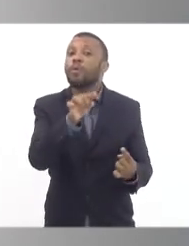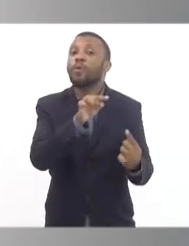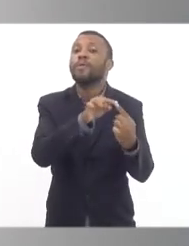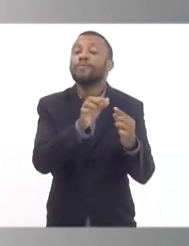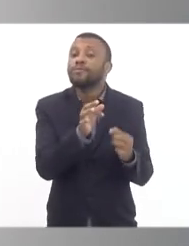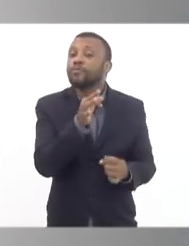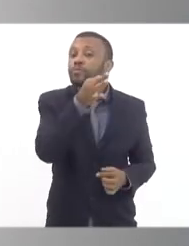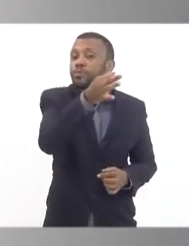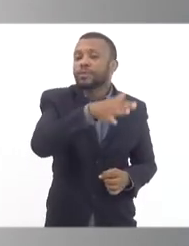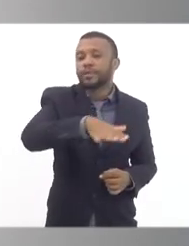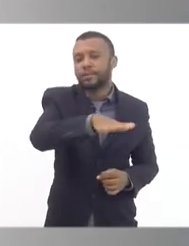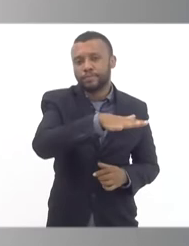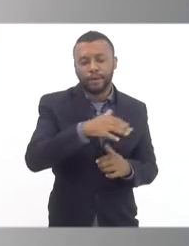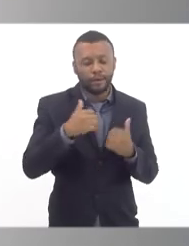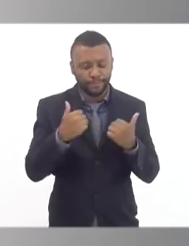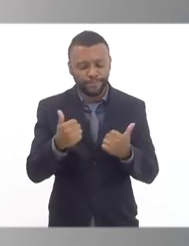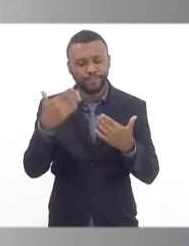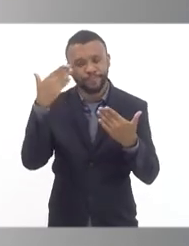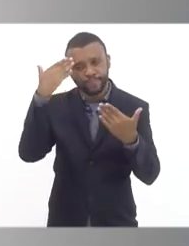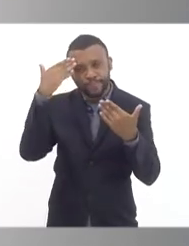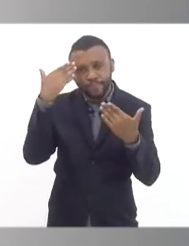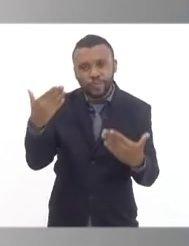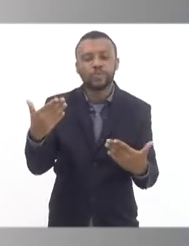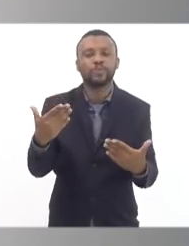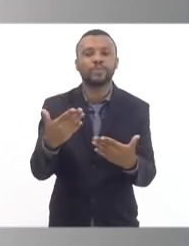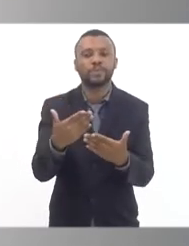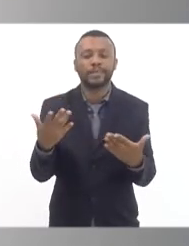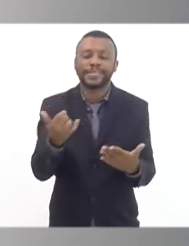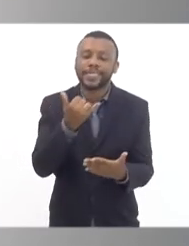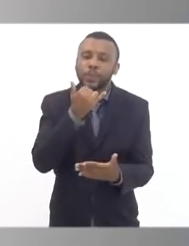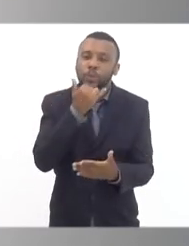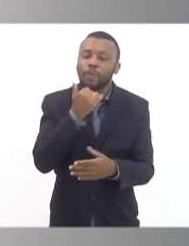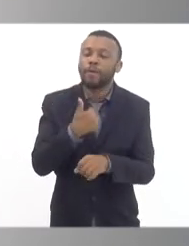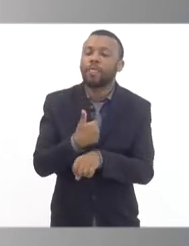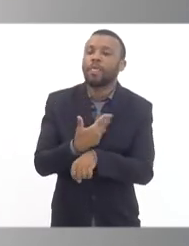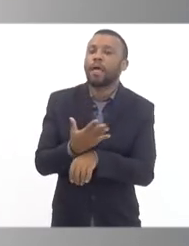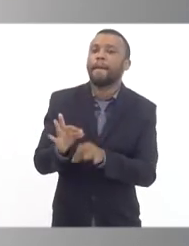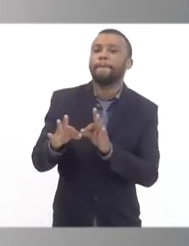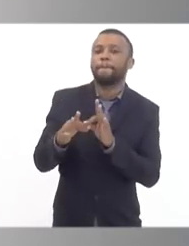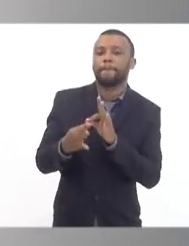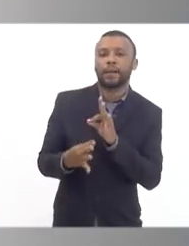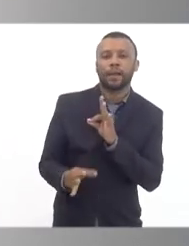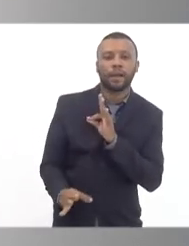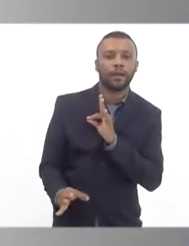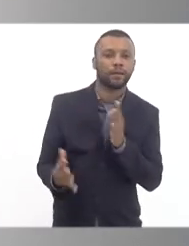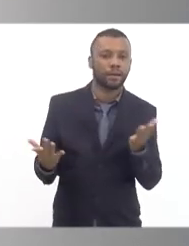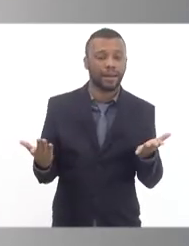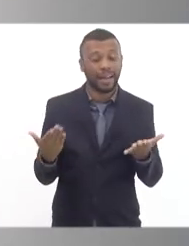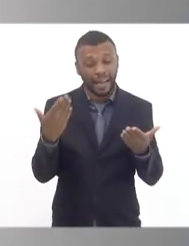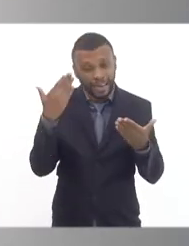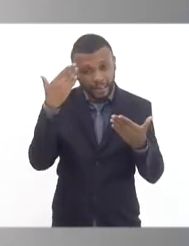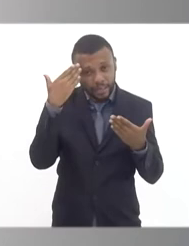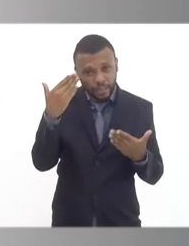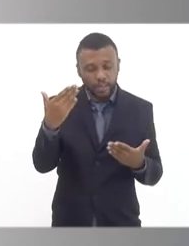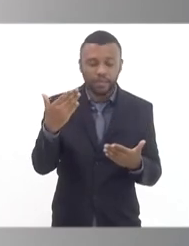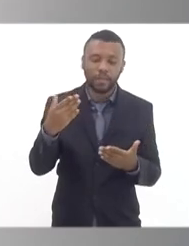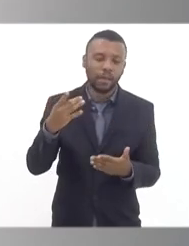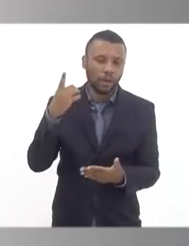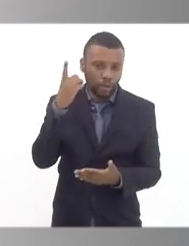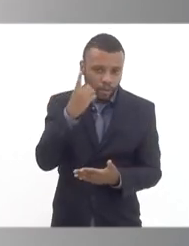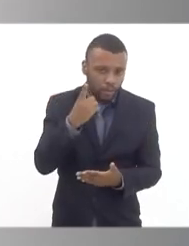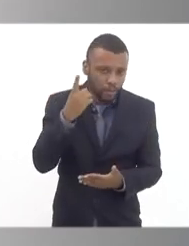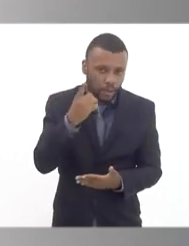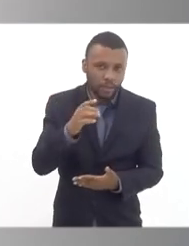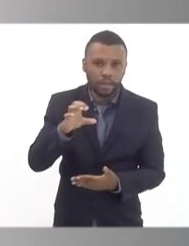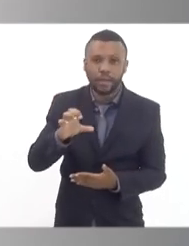final daquele espaço. Tá? Meu muito obrigado, desculpa aí me alongar um pouquinho, agradeço aí o deputado